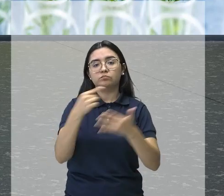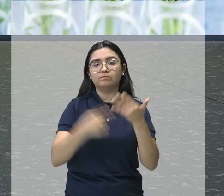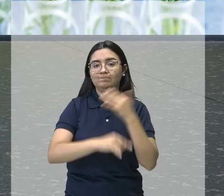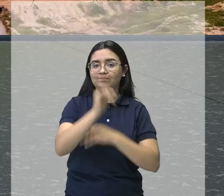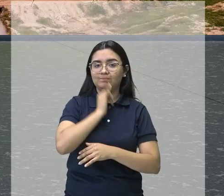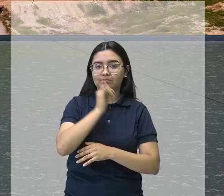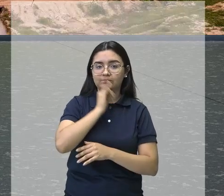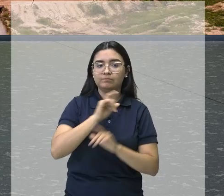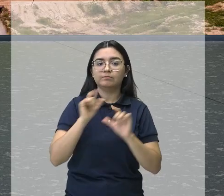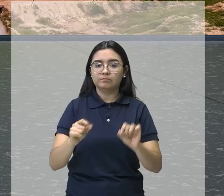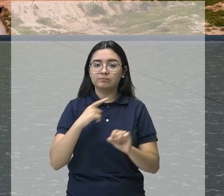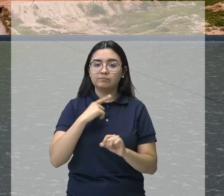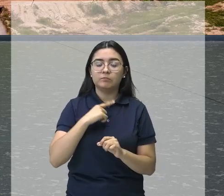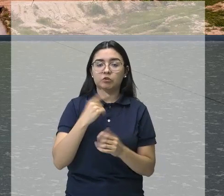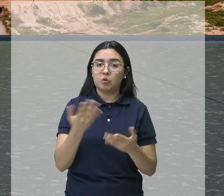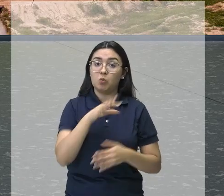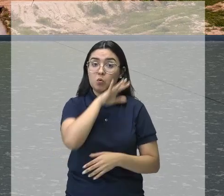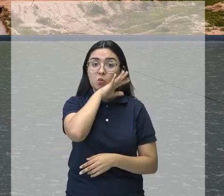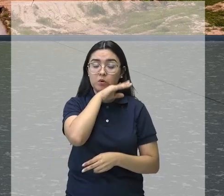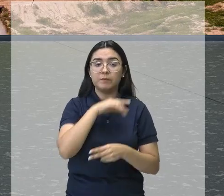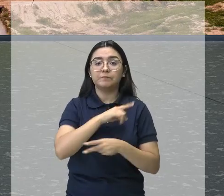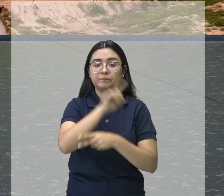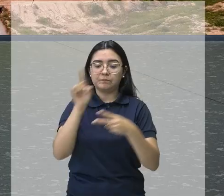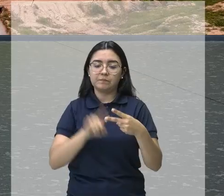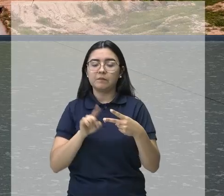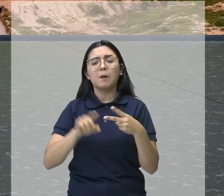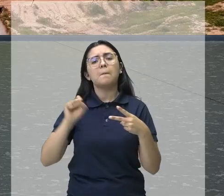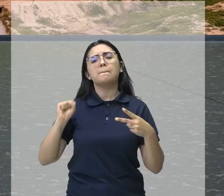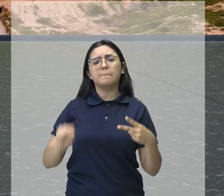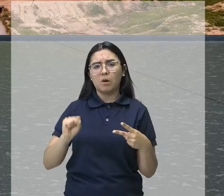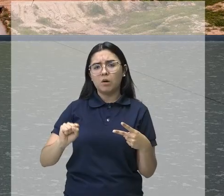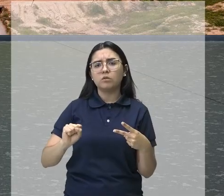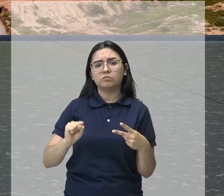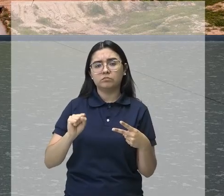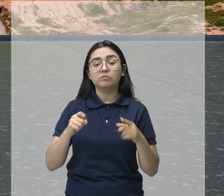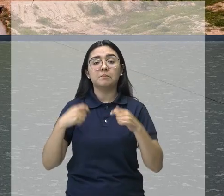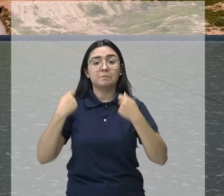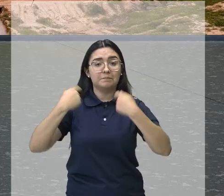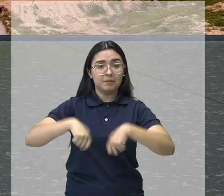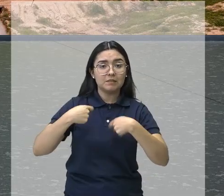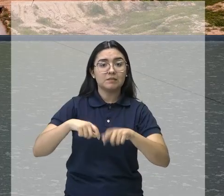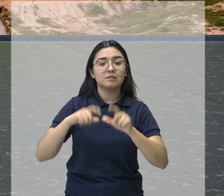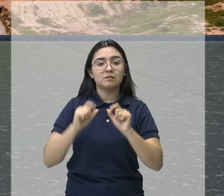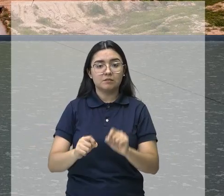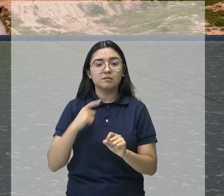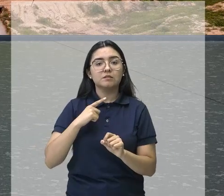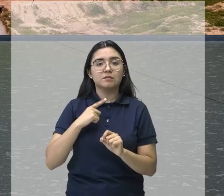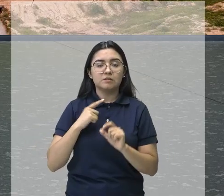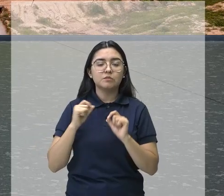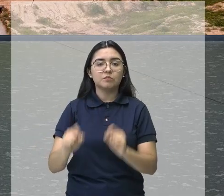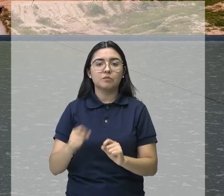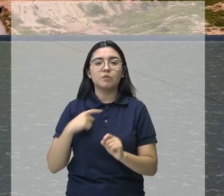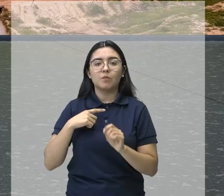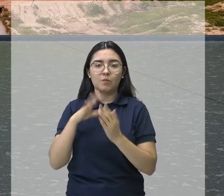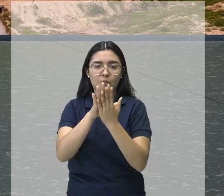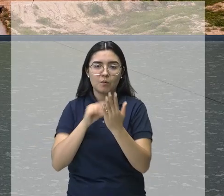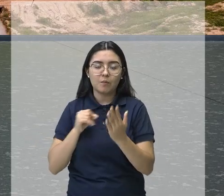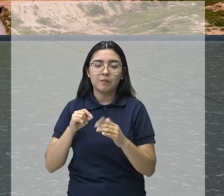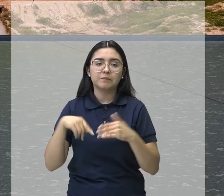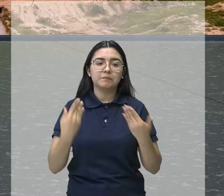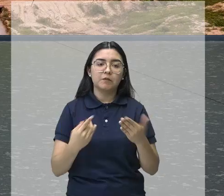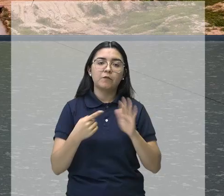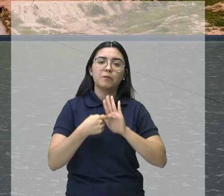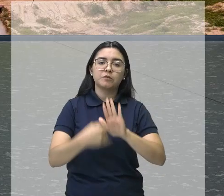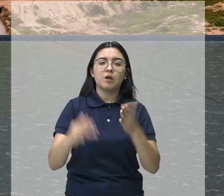exemplos, uns que não são muito bons e outros que podem e devem ser seguidos. Os exemplos que nós